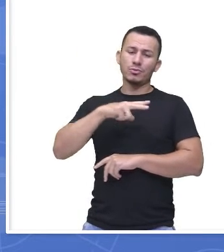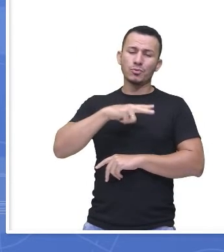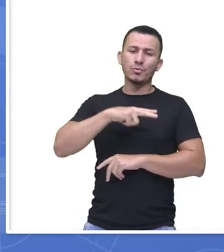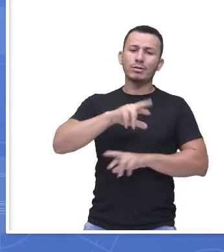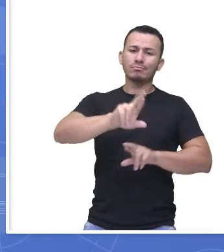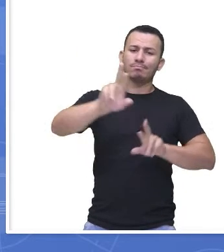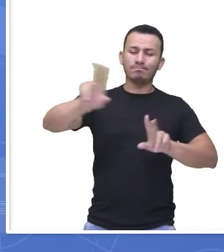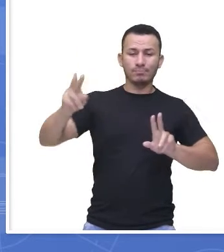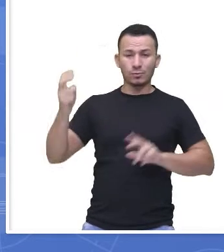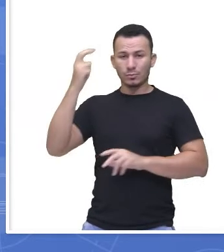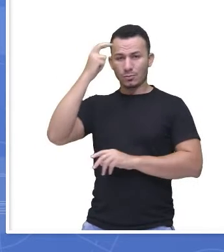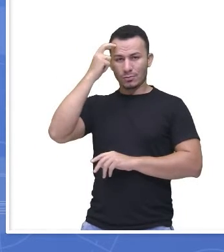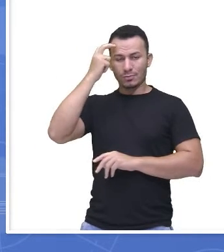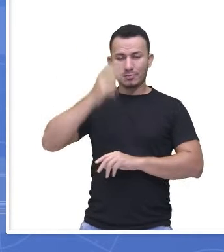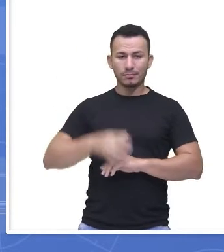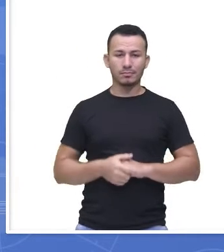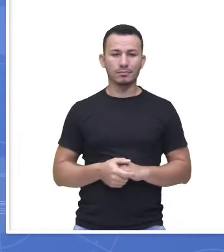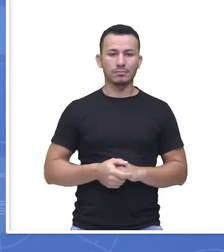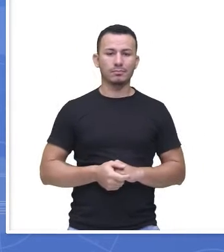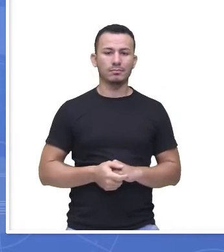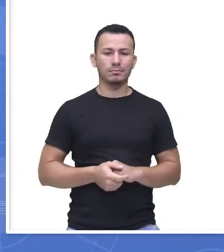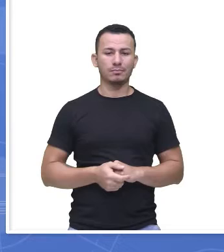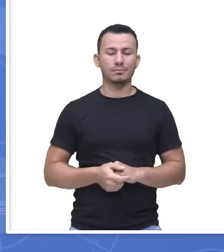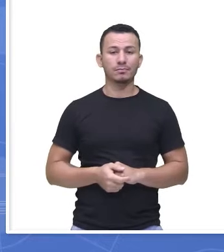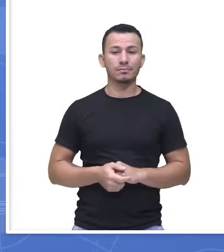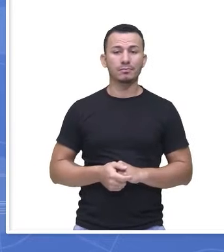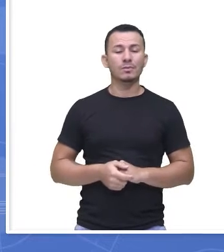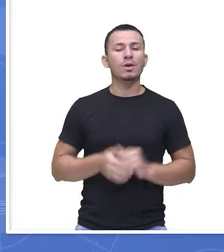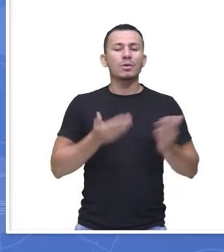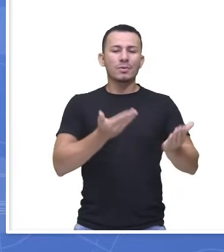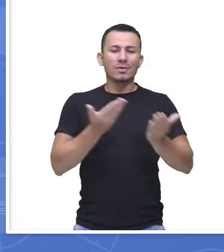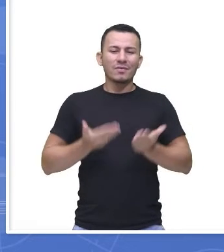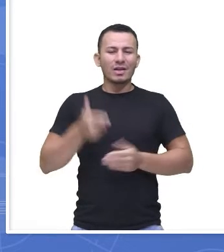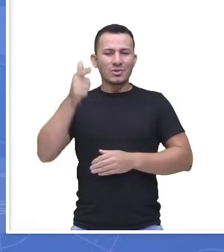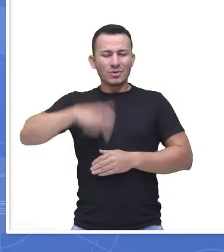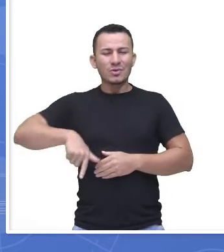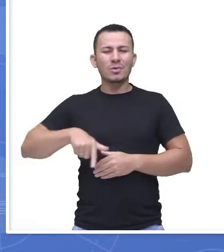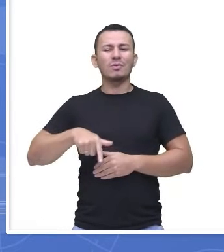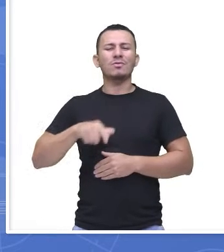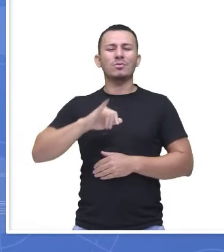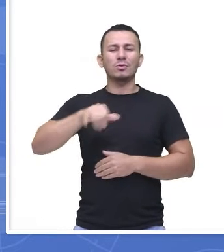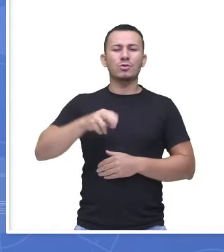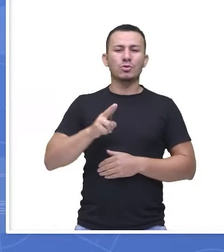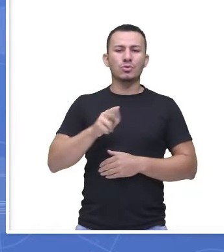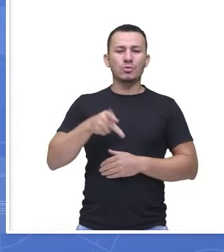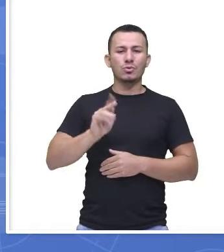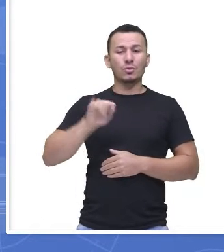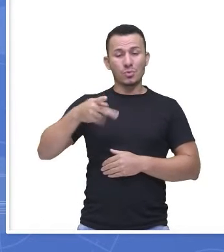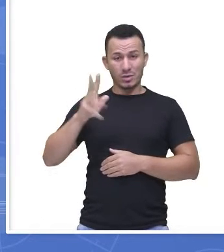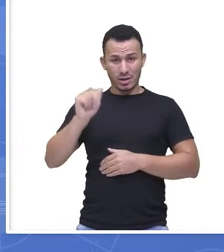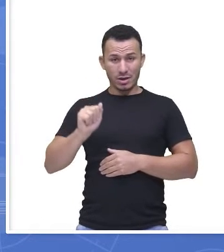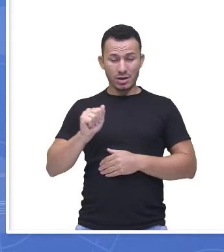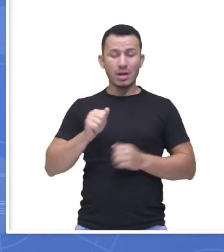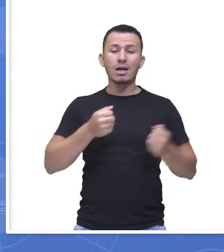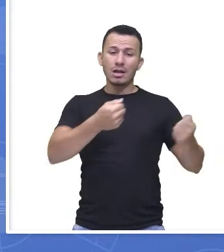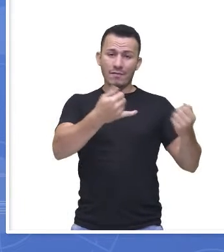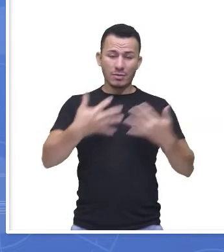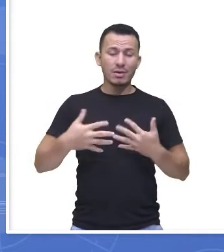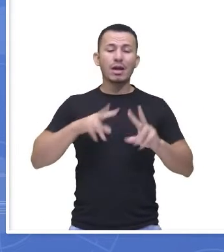chamar o Djurquinha, que vai trazer para nós aí um conceito novo também, que é a questão da globalização. Como é